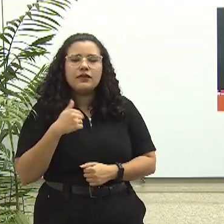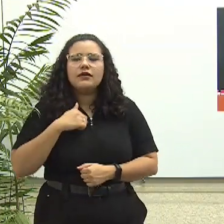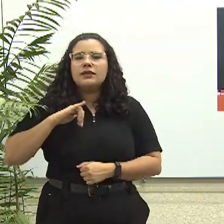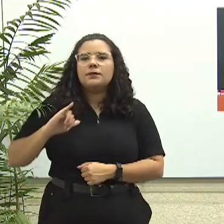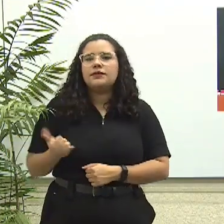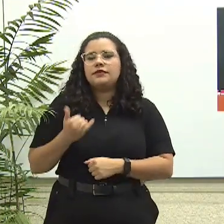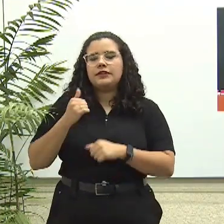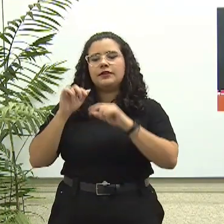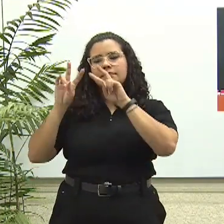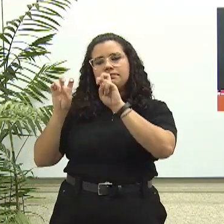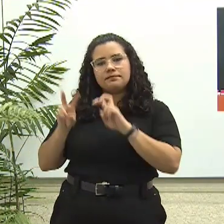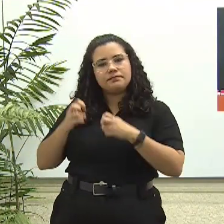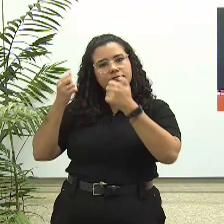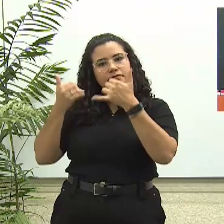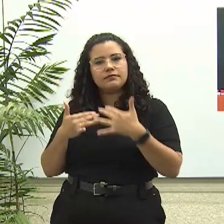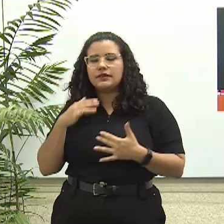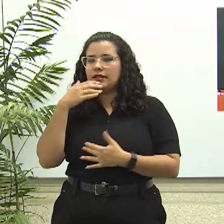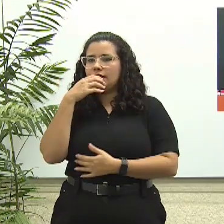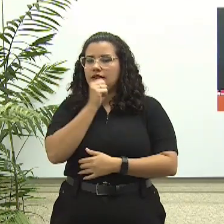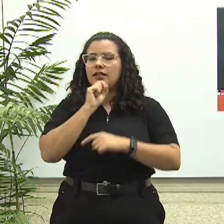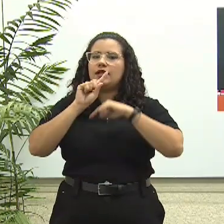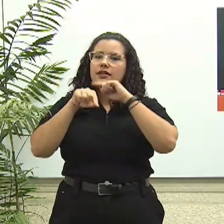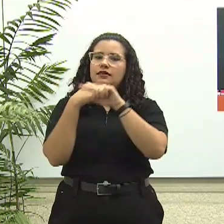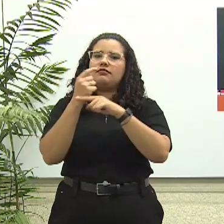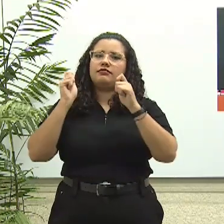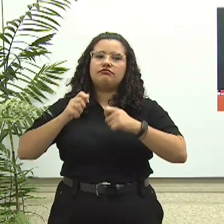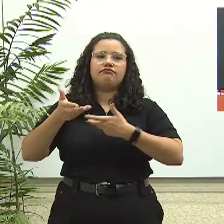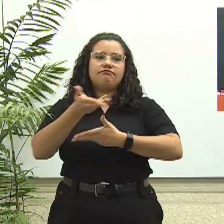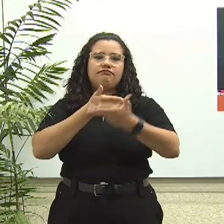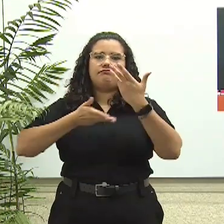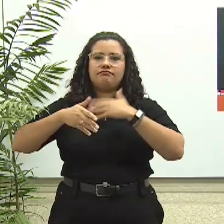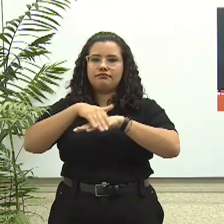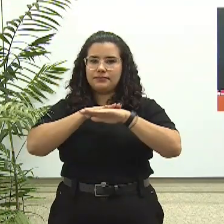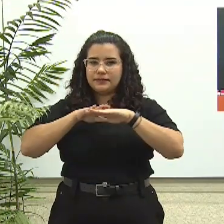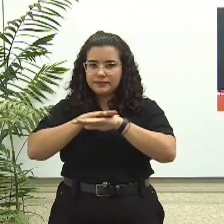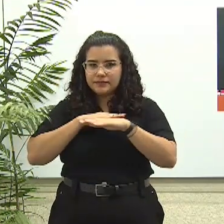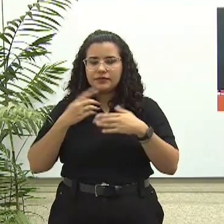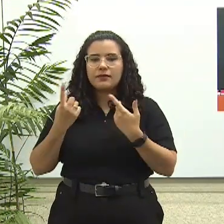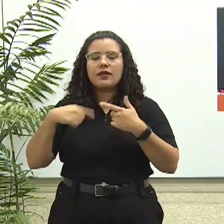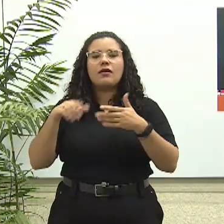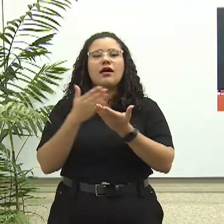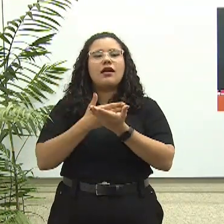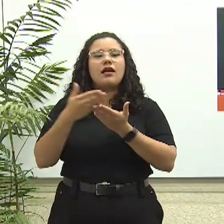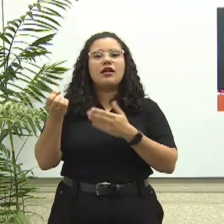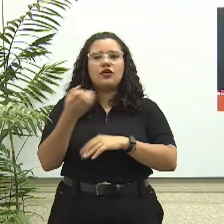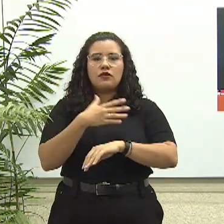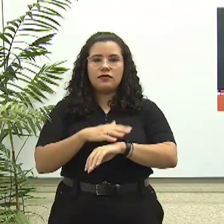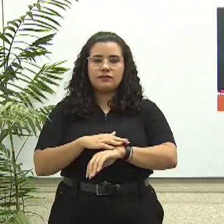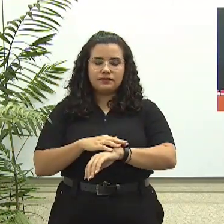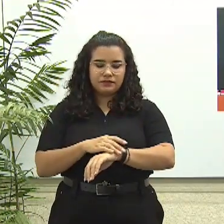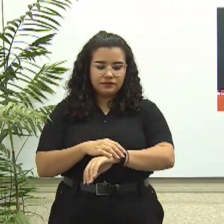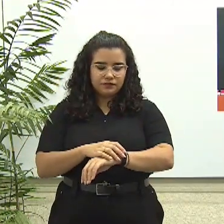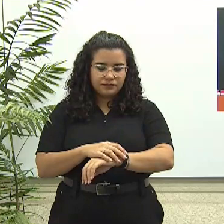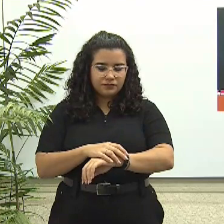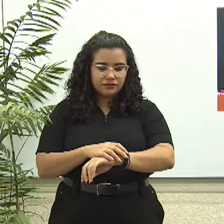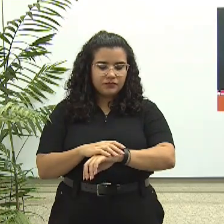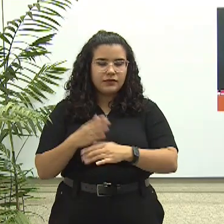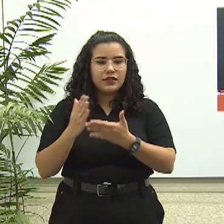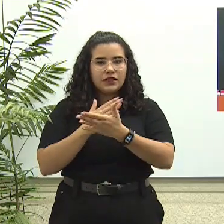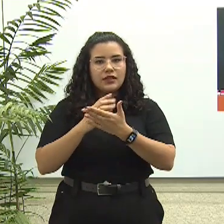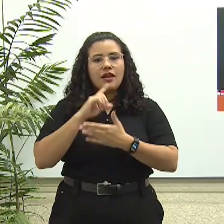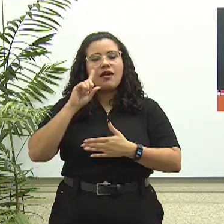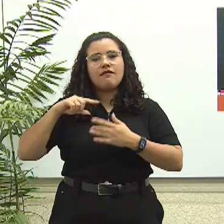algumas questões né E aí depois a gente pode eh conversar a gente tá lançando lançou né Há um tempo esse livro o